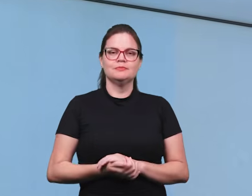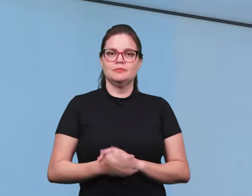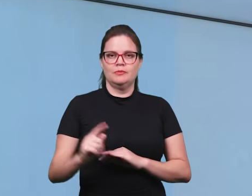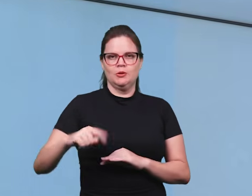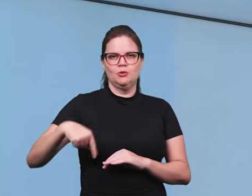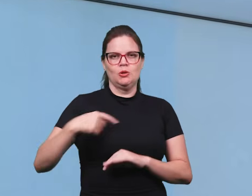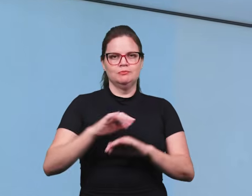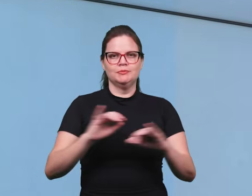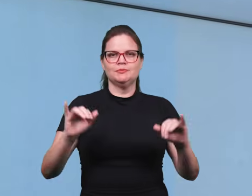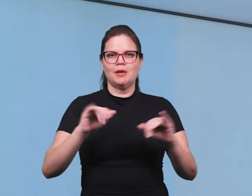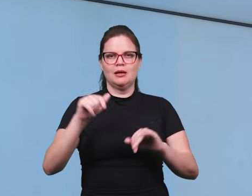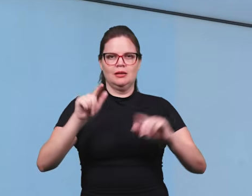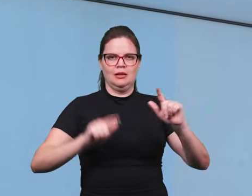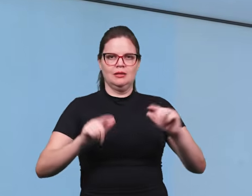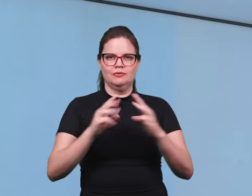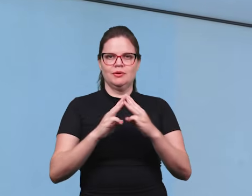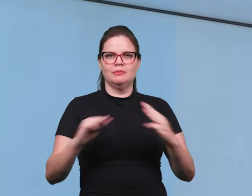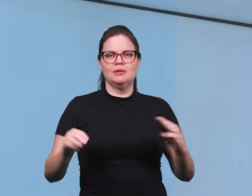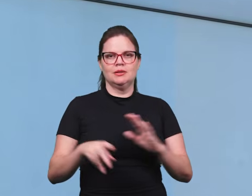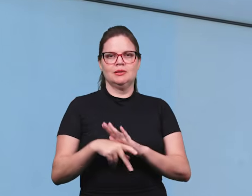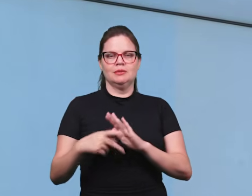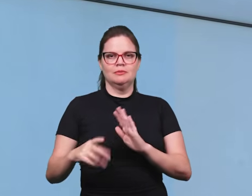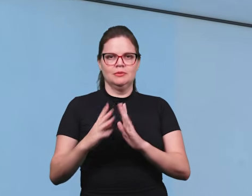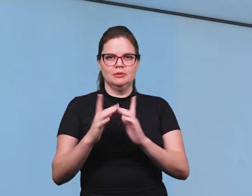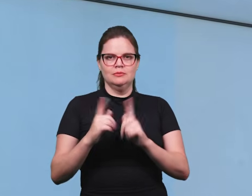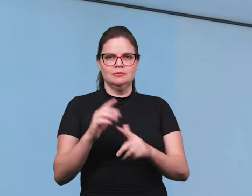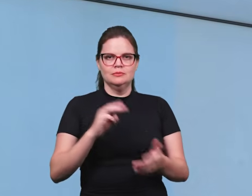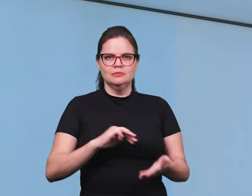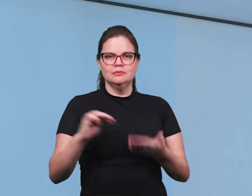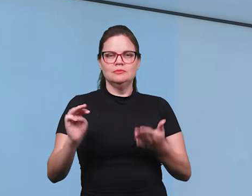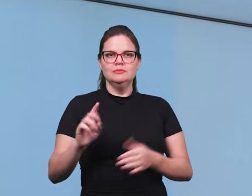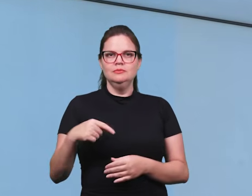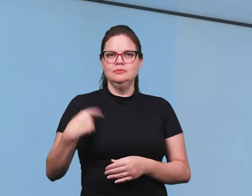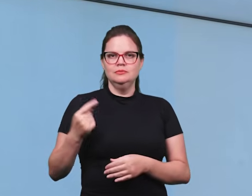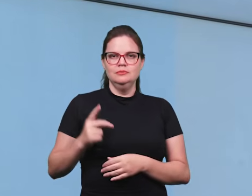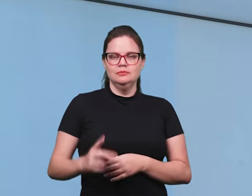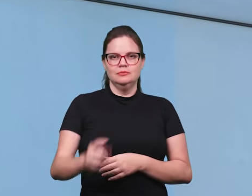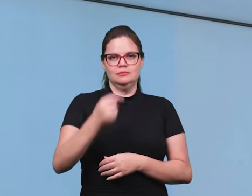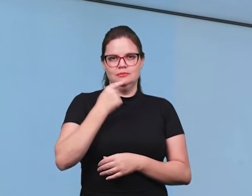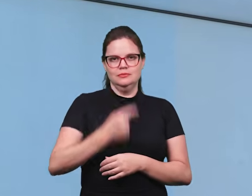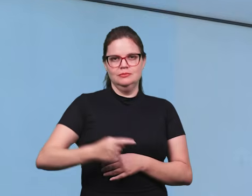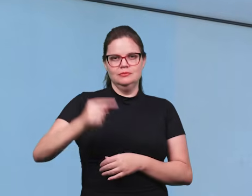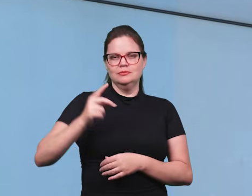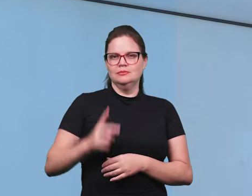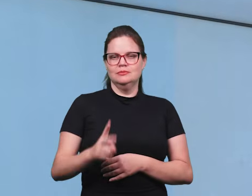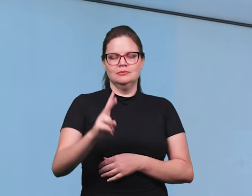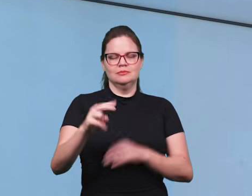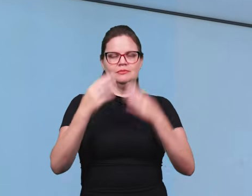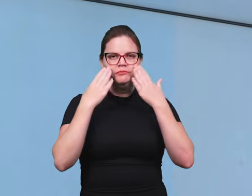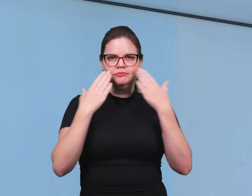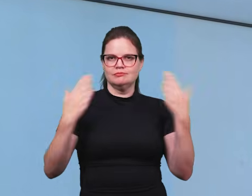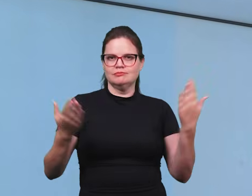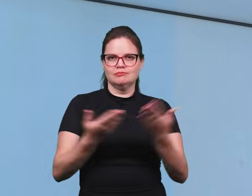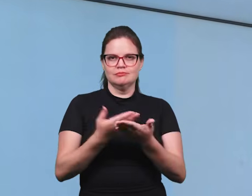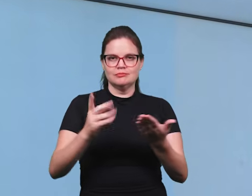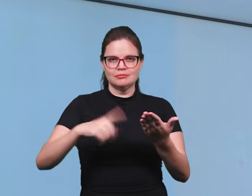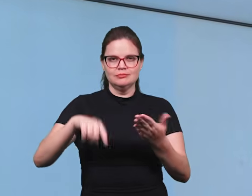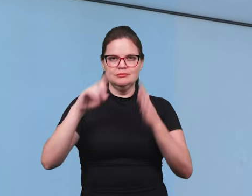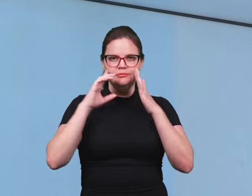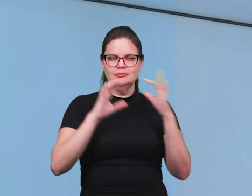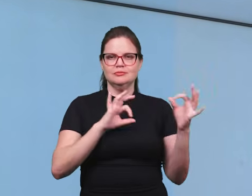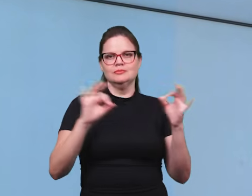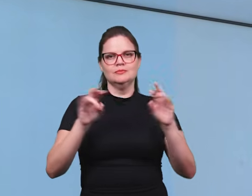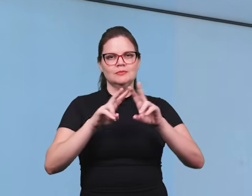Saúde é exibido pela TV Manaim, emissora oficial da Igreja Cristã Maranata. E nós entramos semanalmente nas suas casas, nos seus dispositivos, para